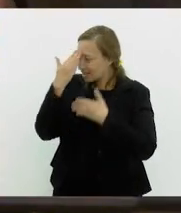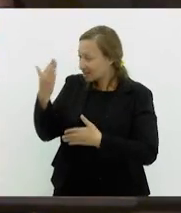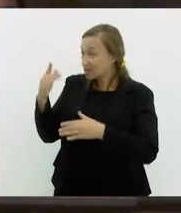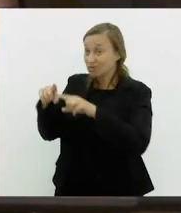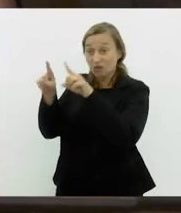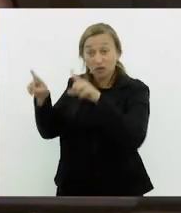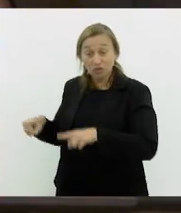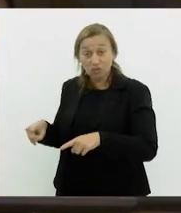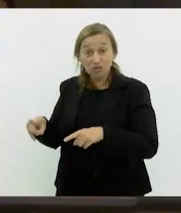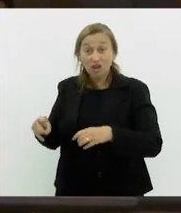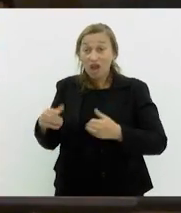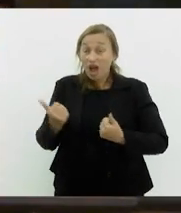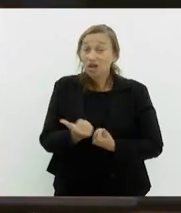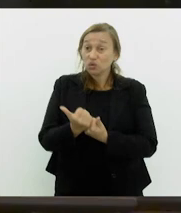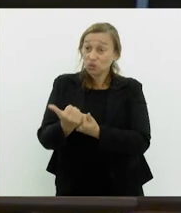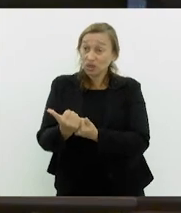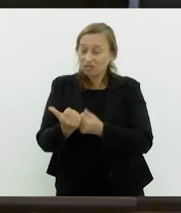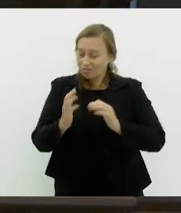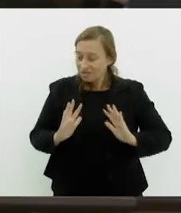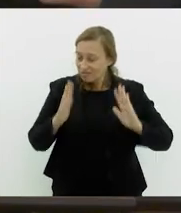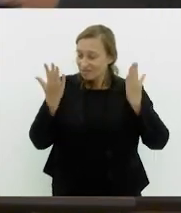contribuíram para este evento